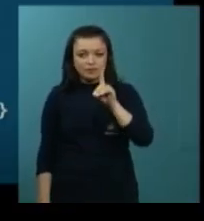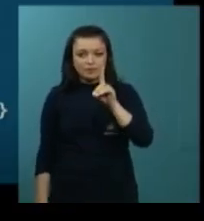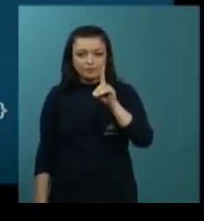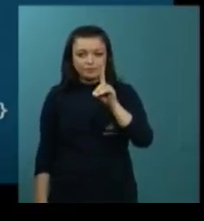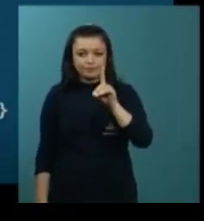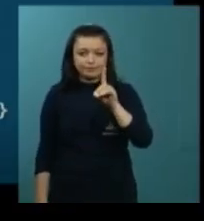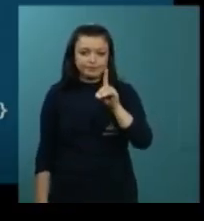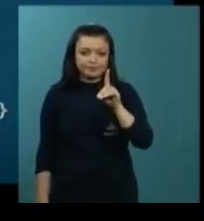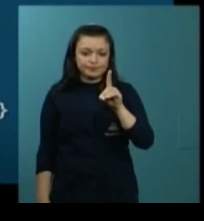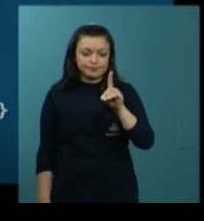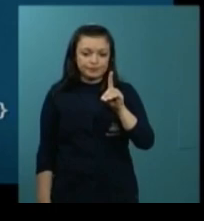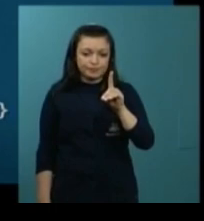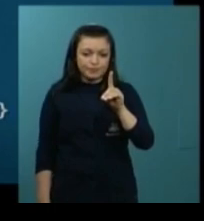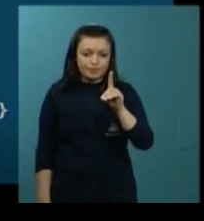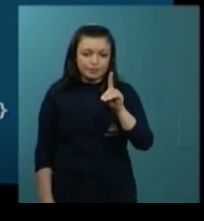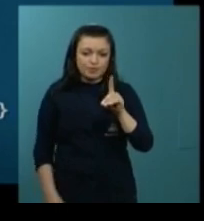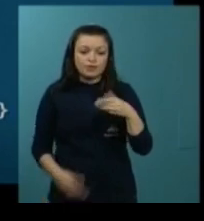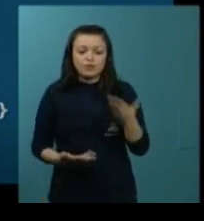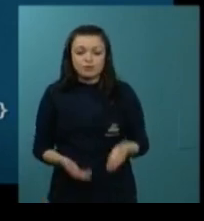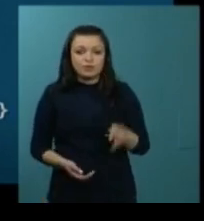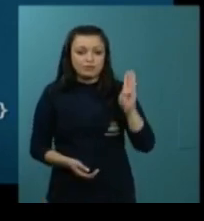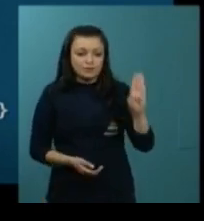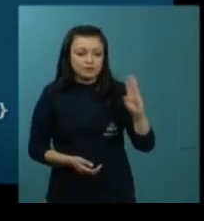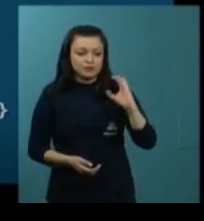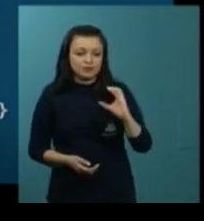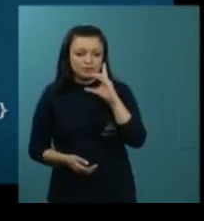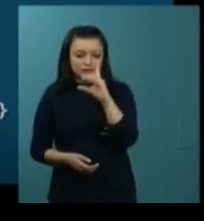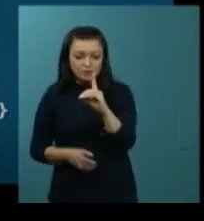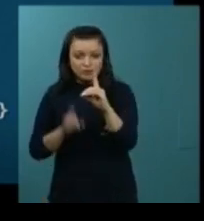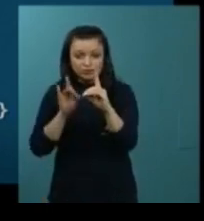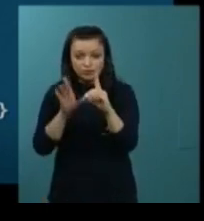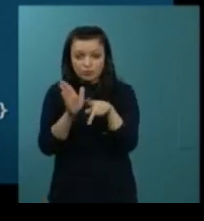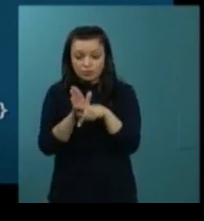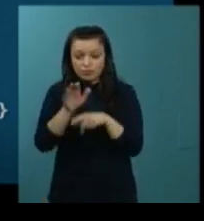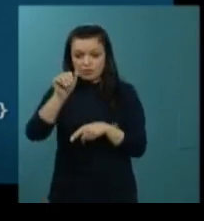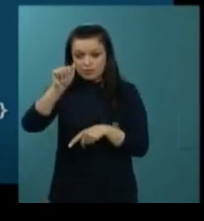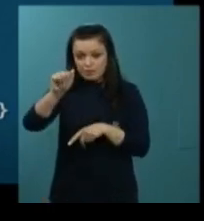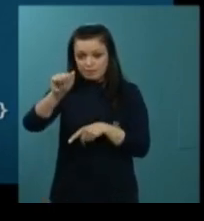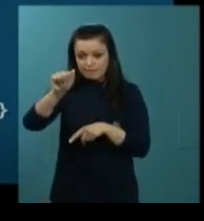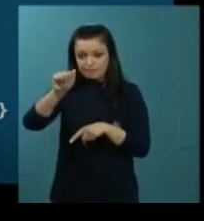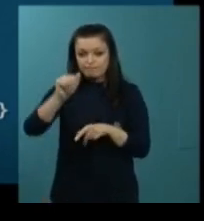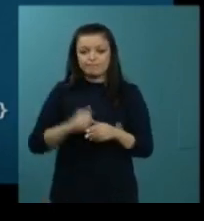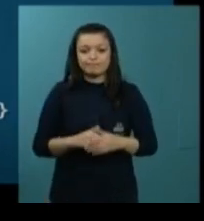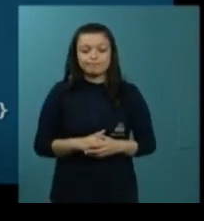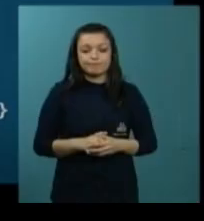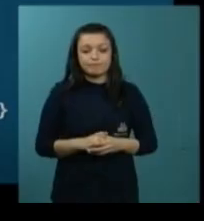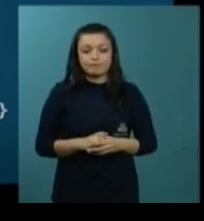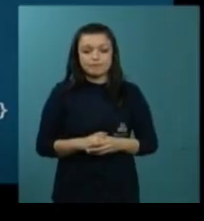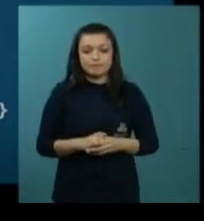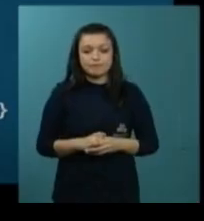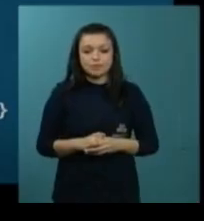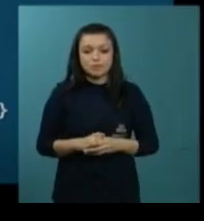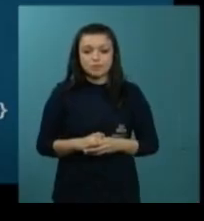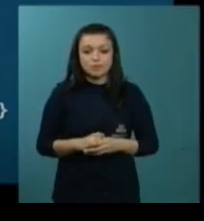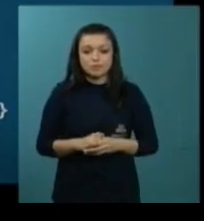D, onde esses 3 últimos elementos pertencem ao conjunto A,